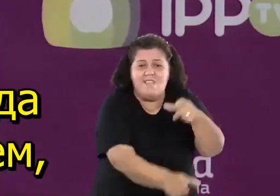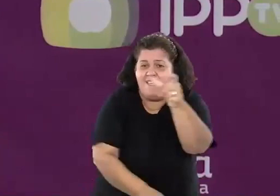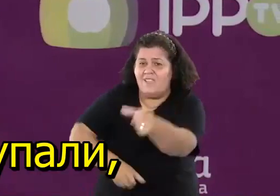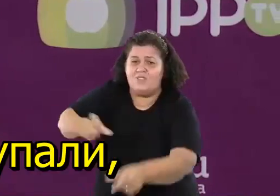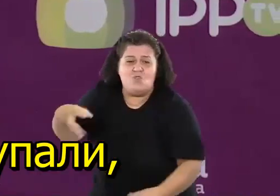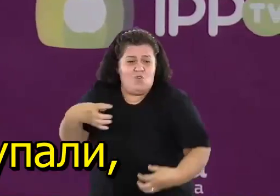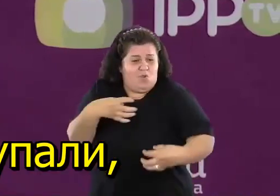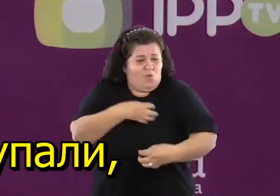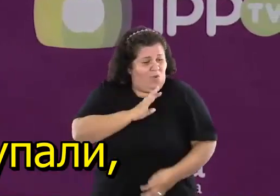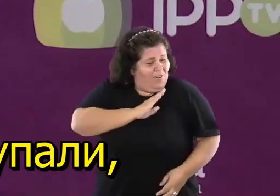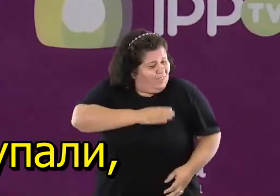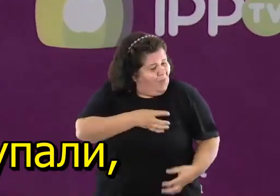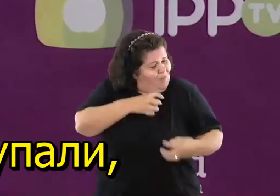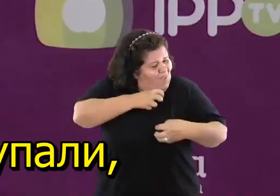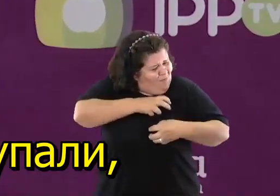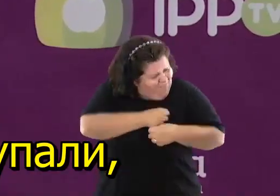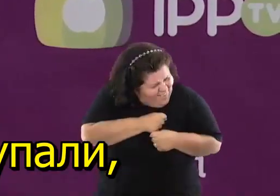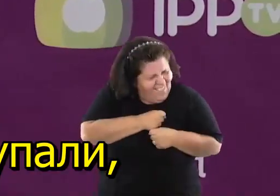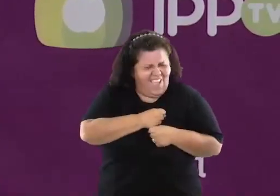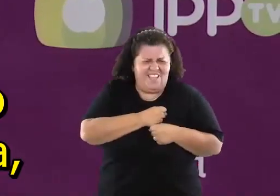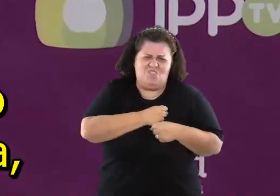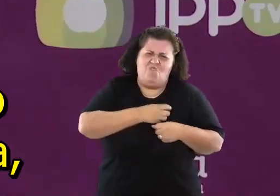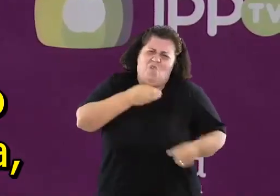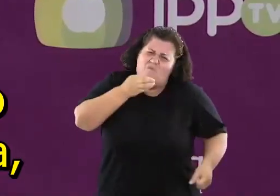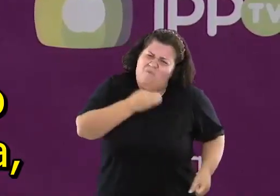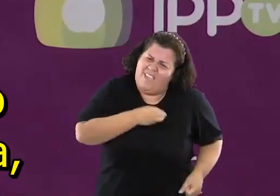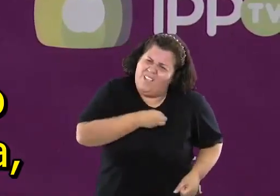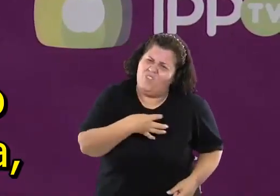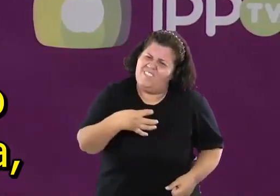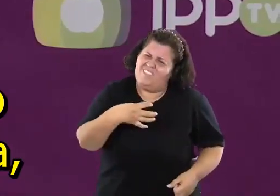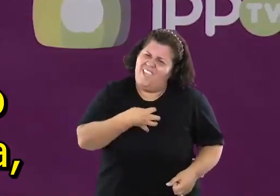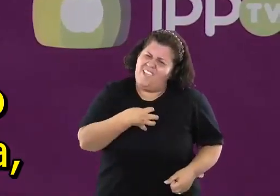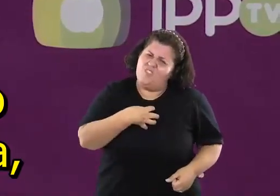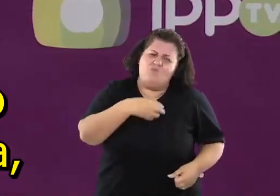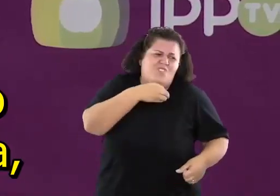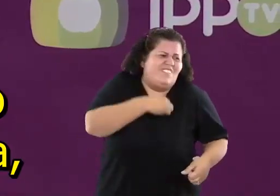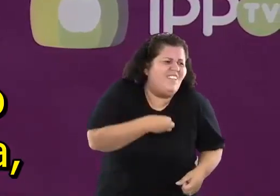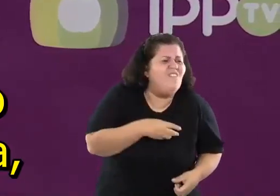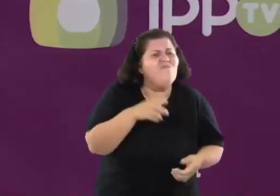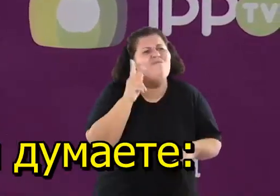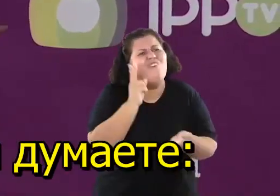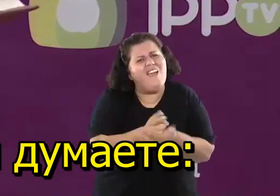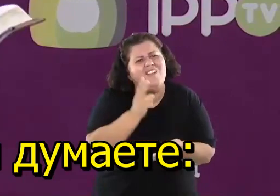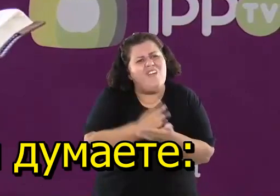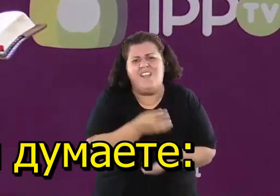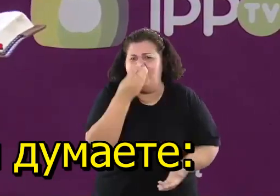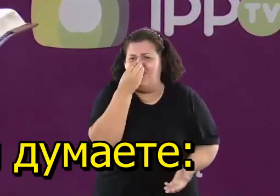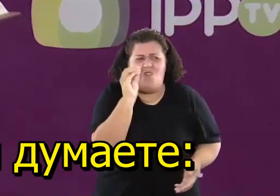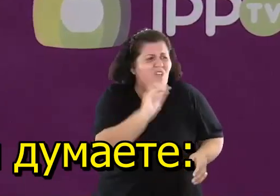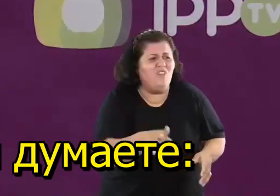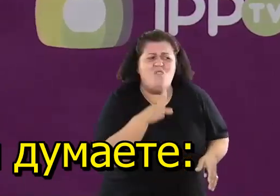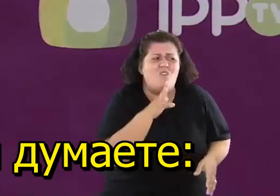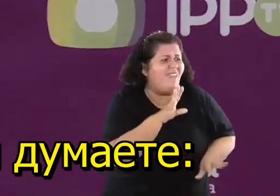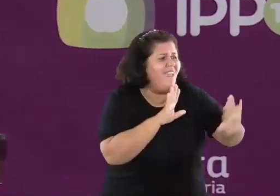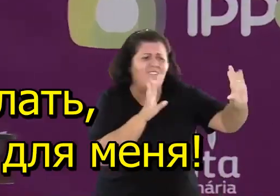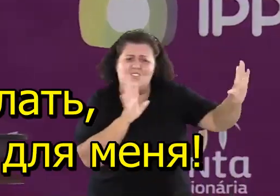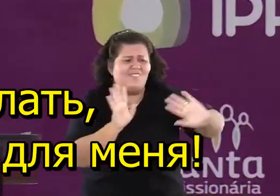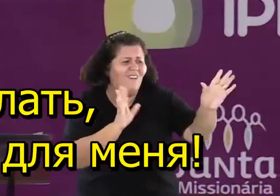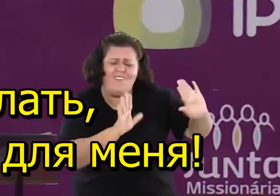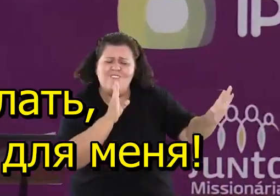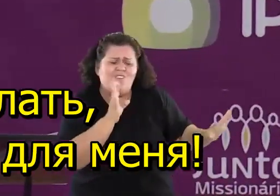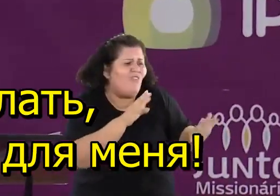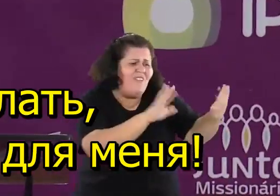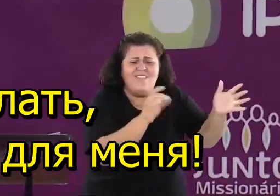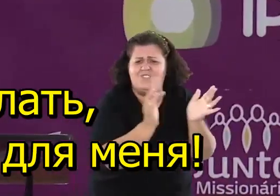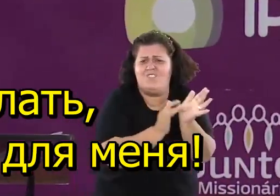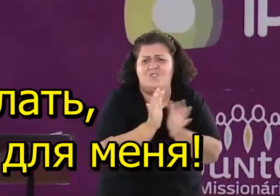apertado, talvez você tenha caído reiteradas vezes, talvez você tenha negado a Jesus repetidas vezes, talvez você olhe para dentro de você e diz, meu Deus,